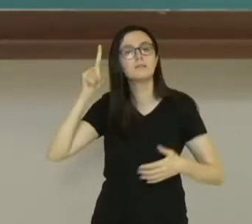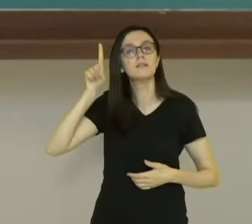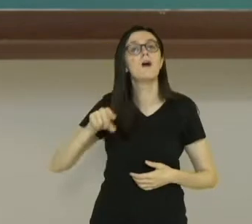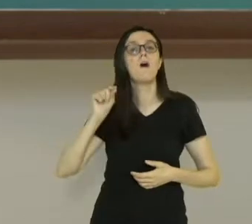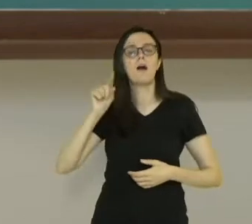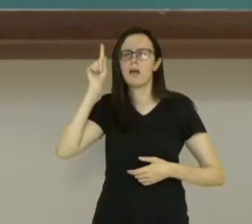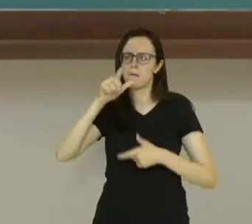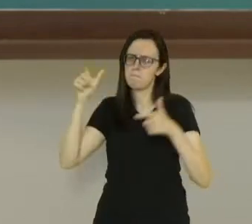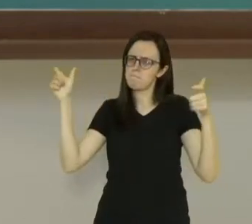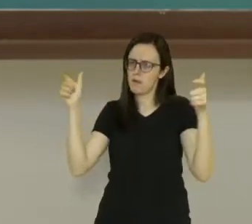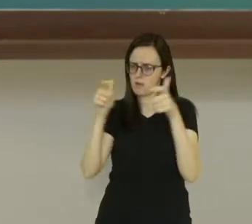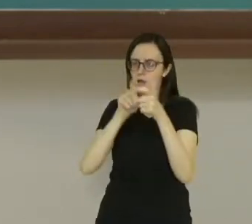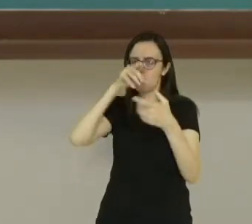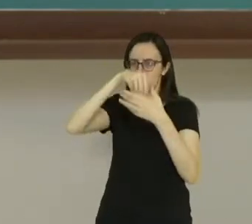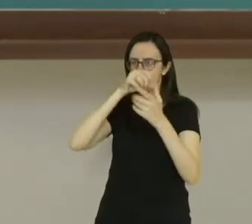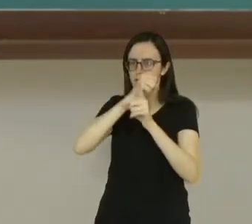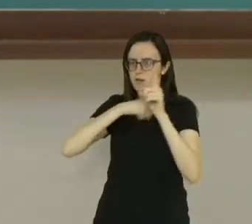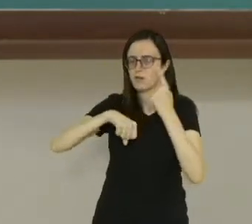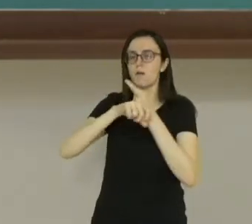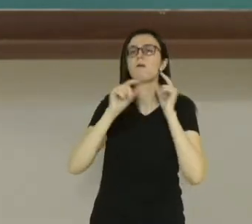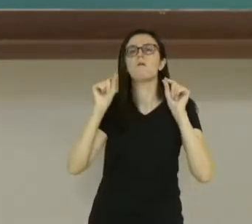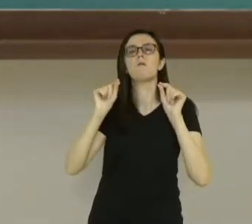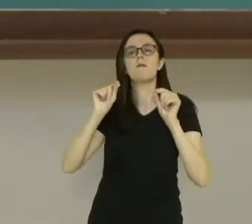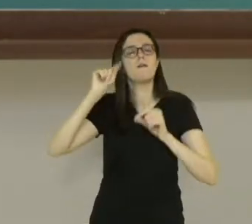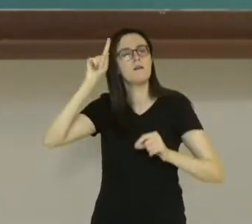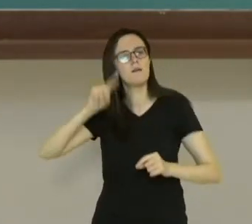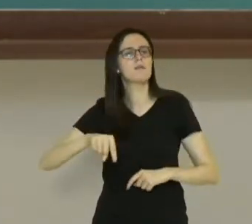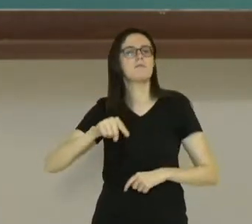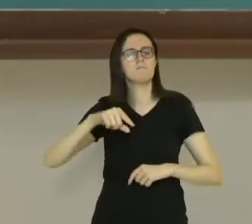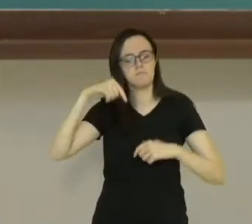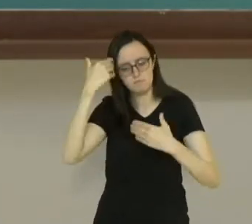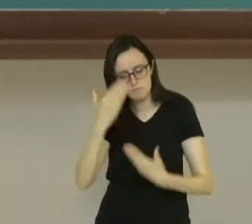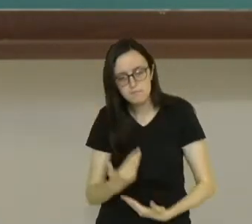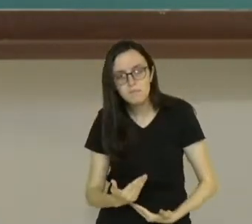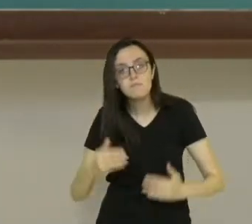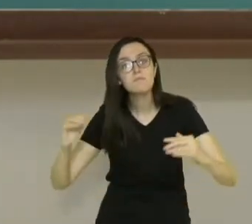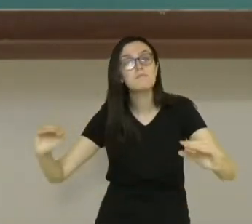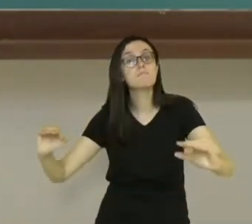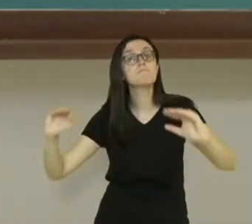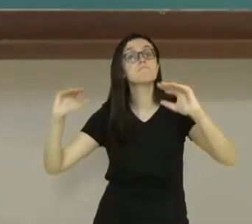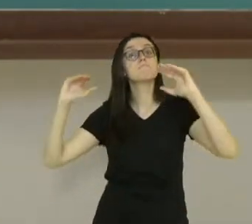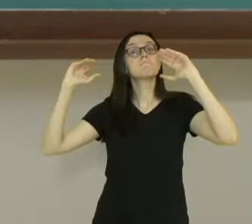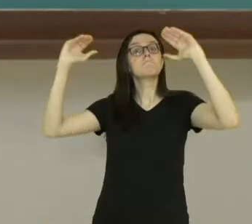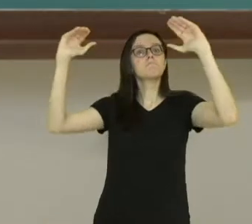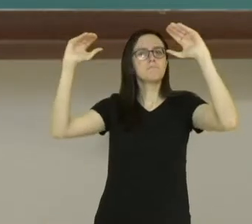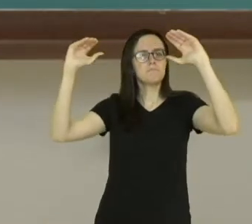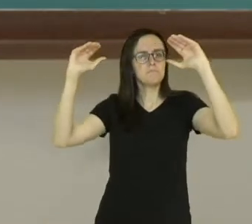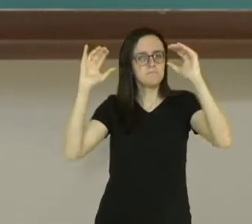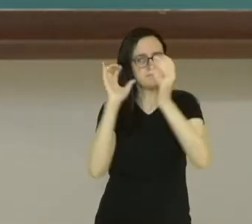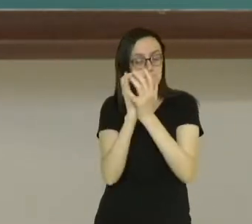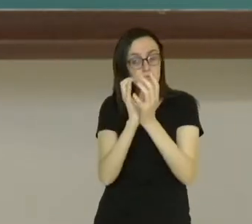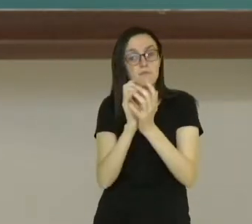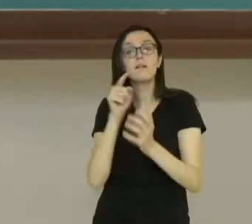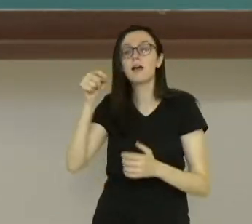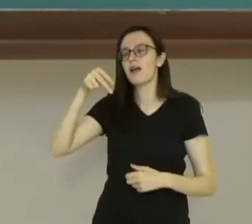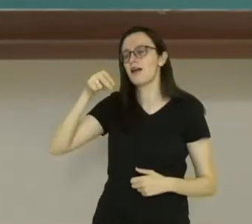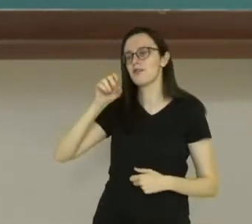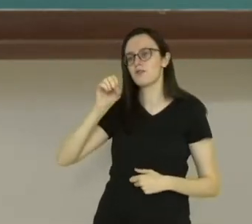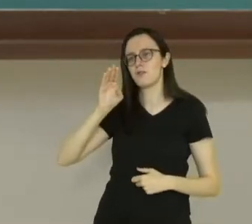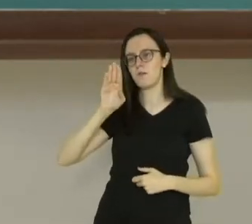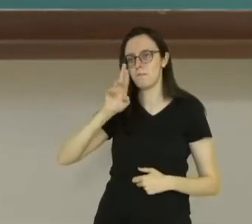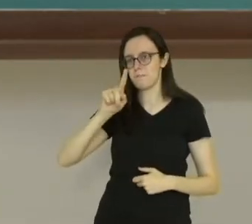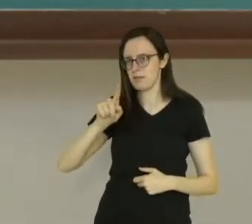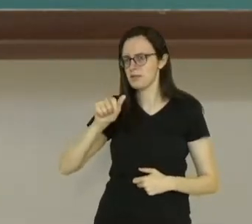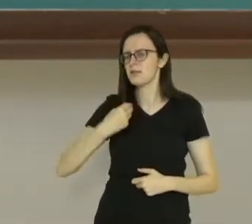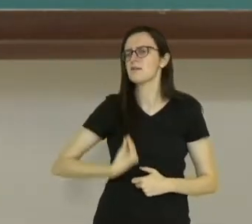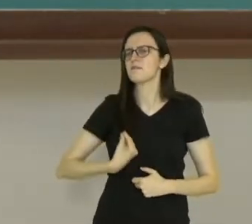bem menor dentro da sociedade, que eram os nobres, a nobreza. A nobreza, ela vivia nos